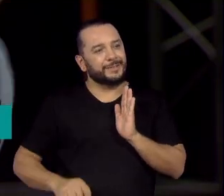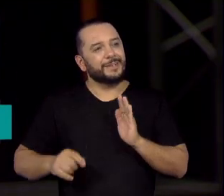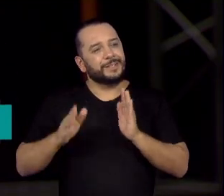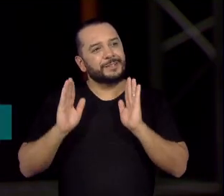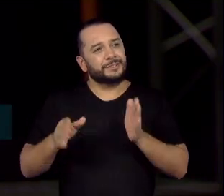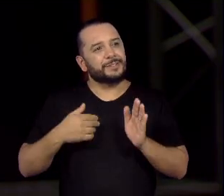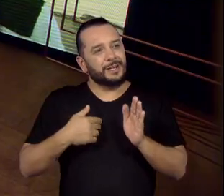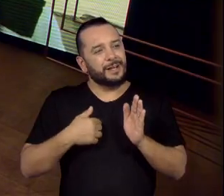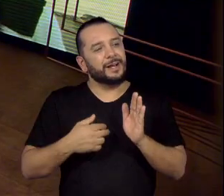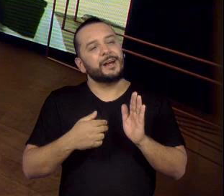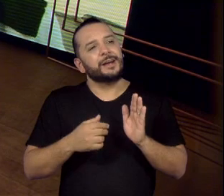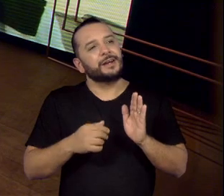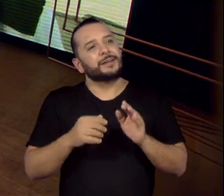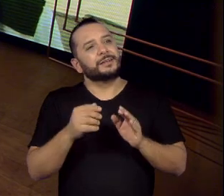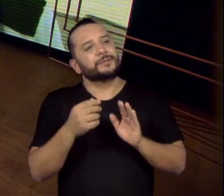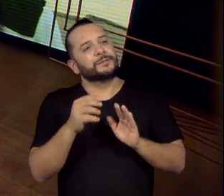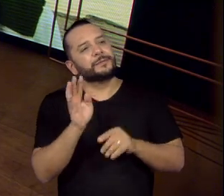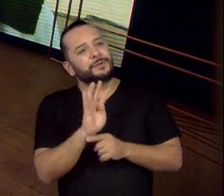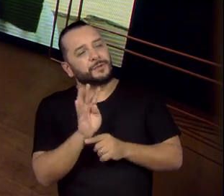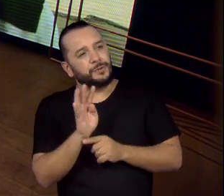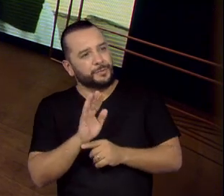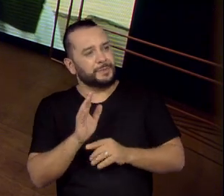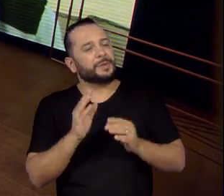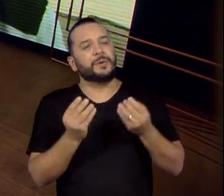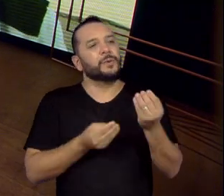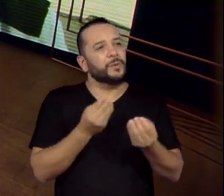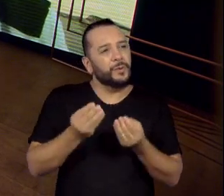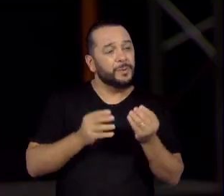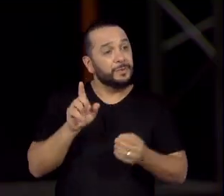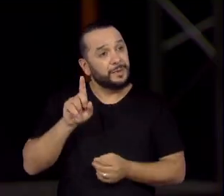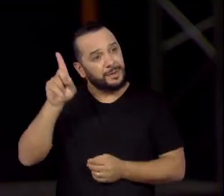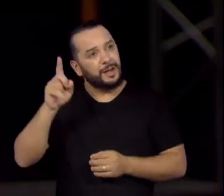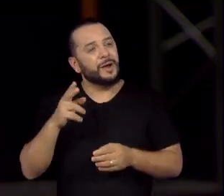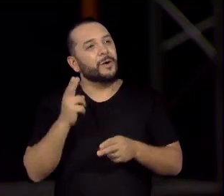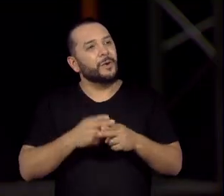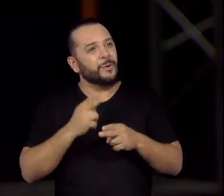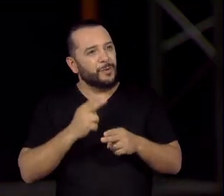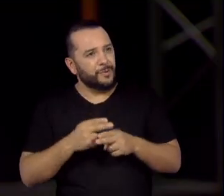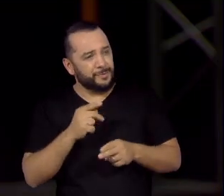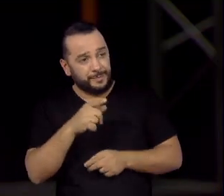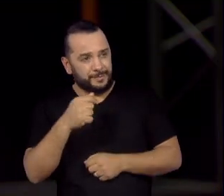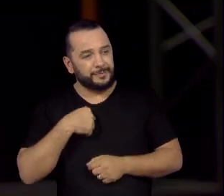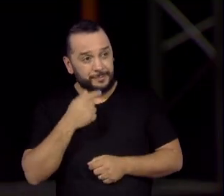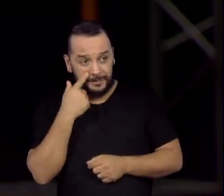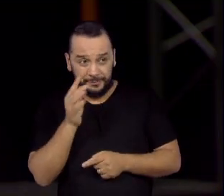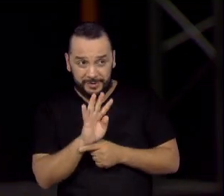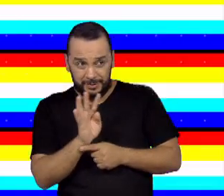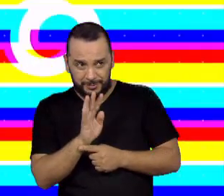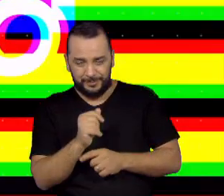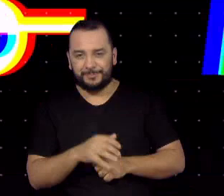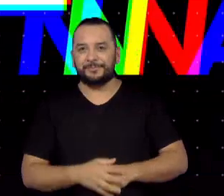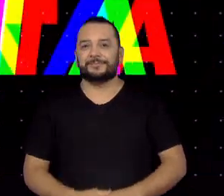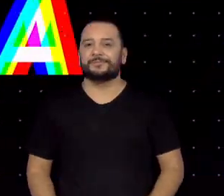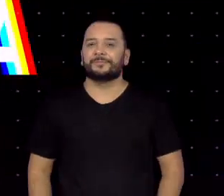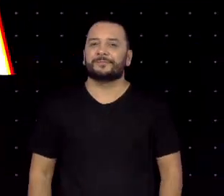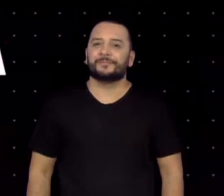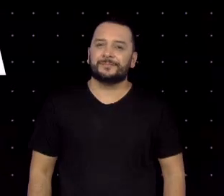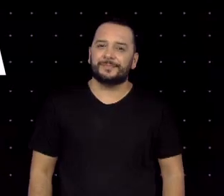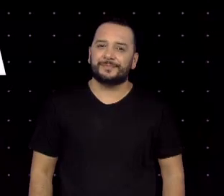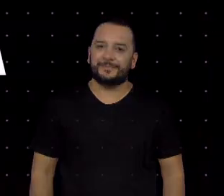Então a gente preparou um vídeo para falar desses lendários estúdios do cinema. Vamos ver?